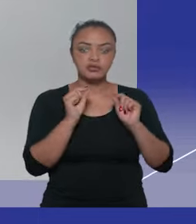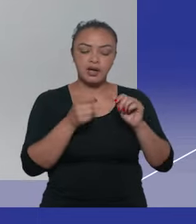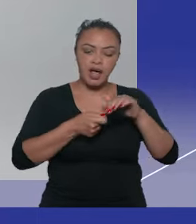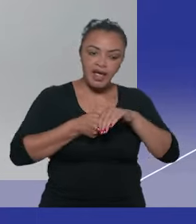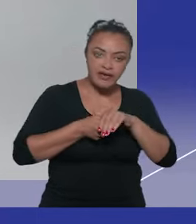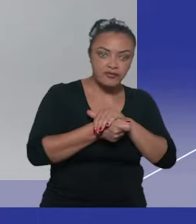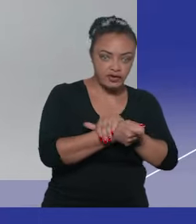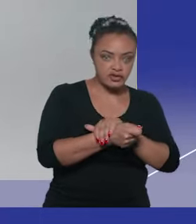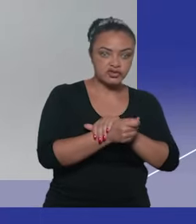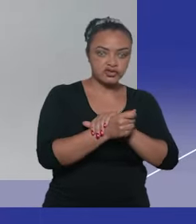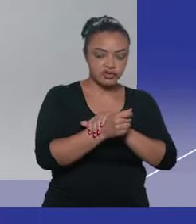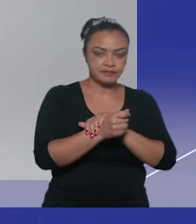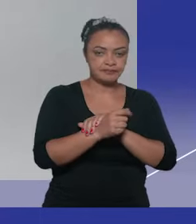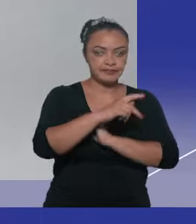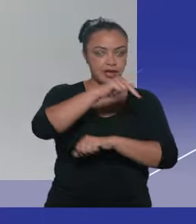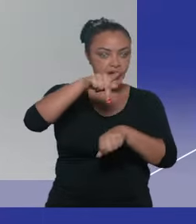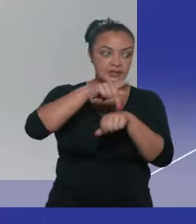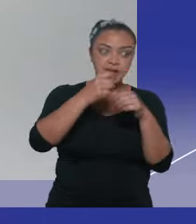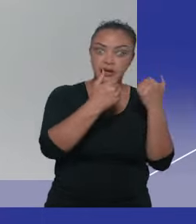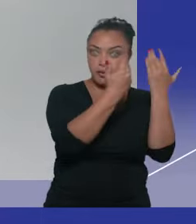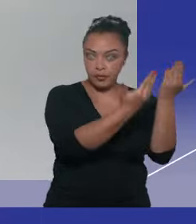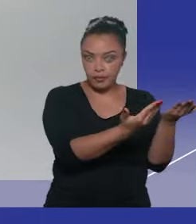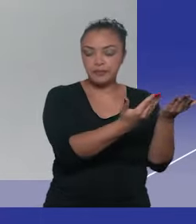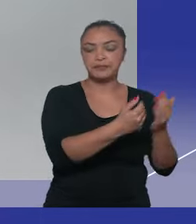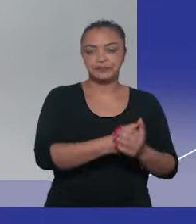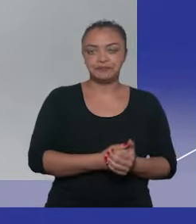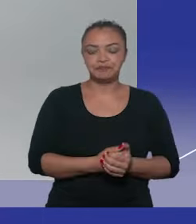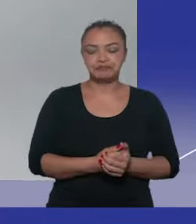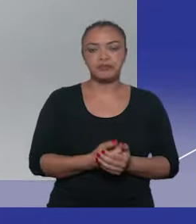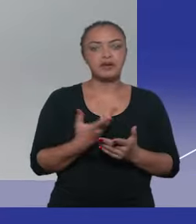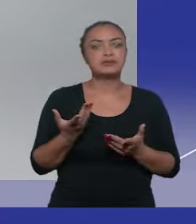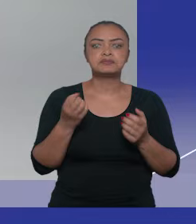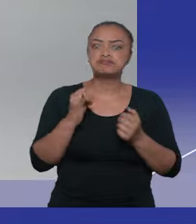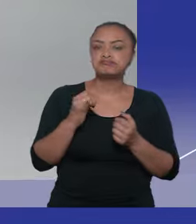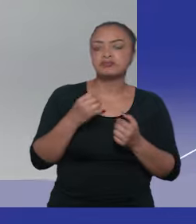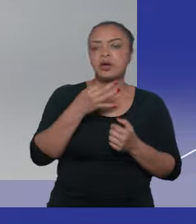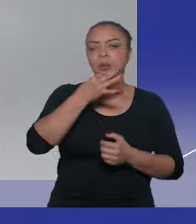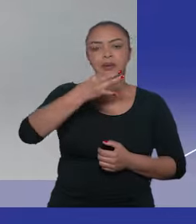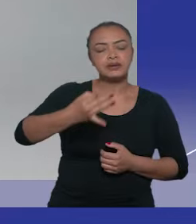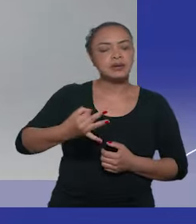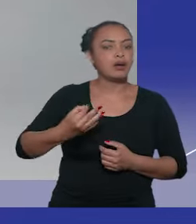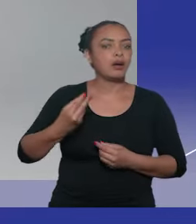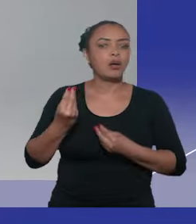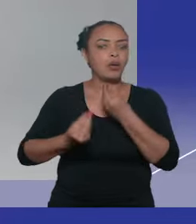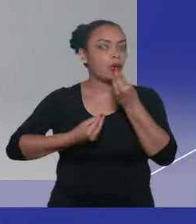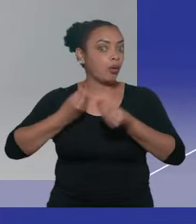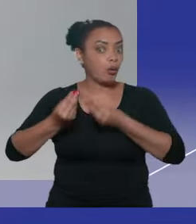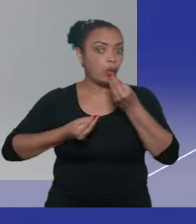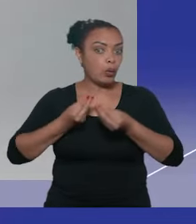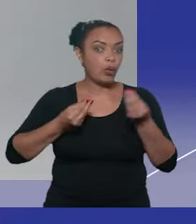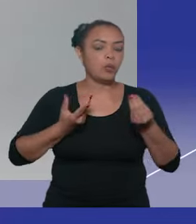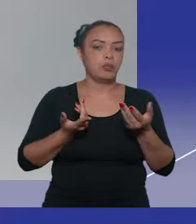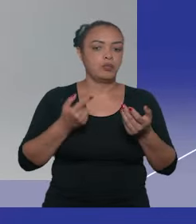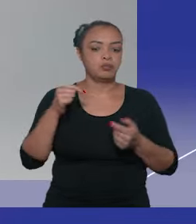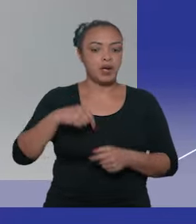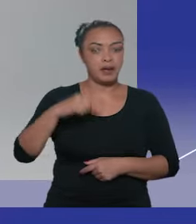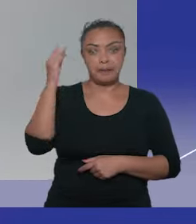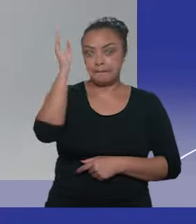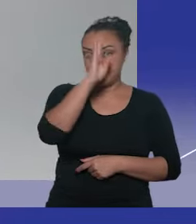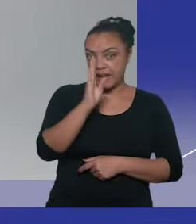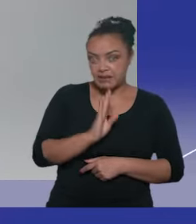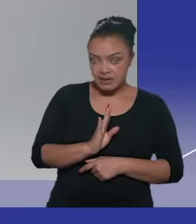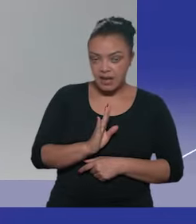o investimento no exterior. Se puder falar um pouco para a gente como é que é o